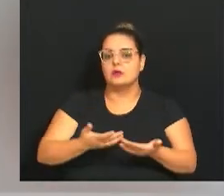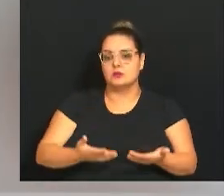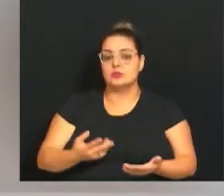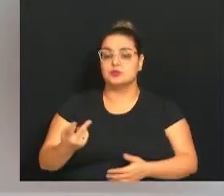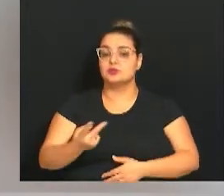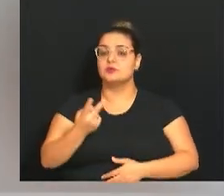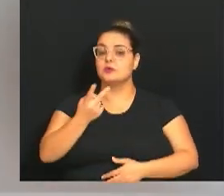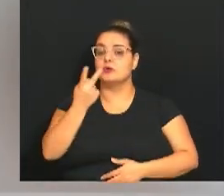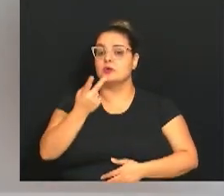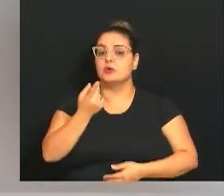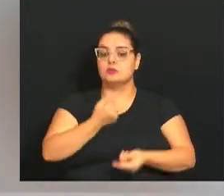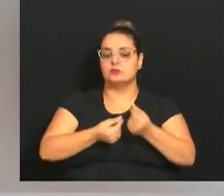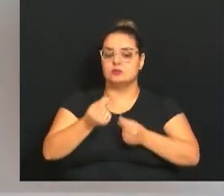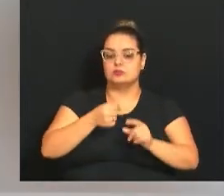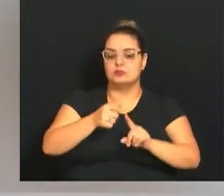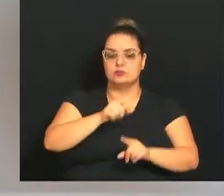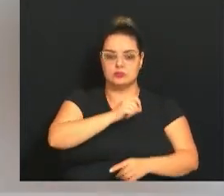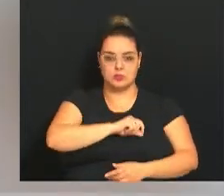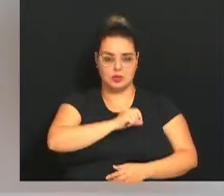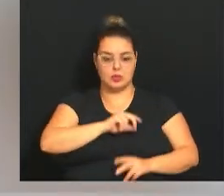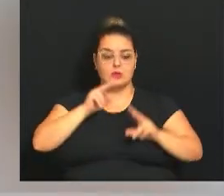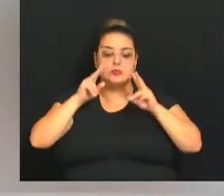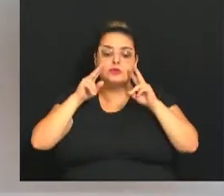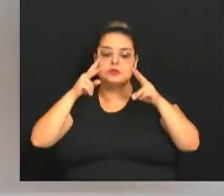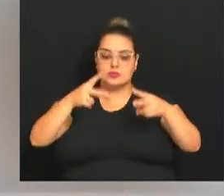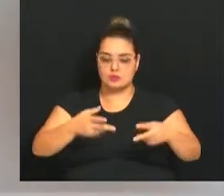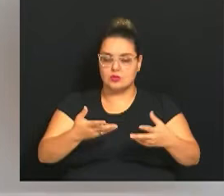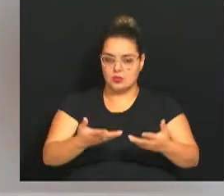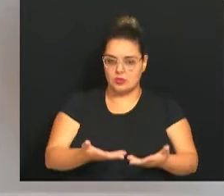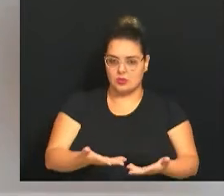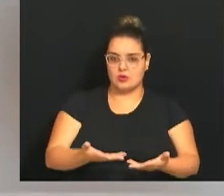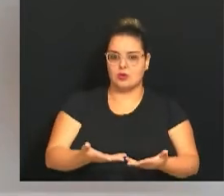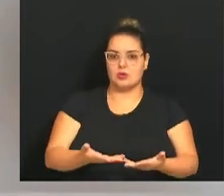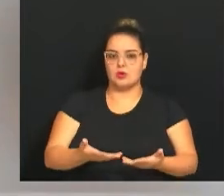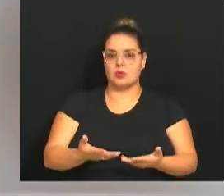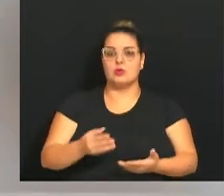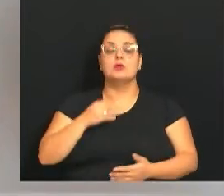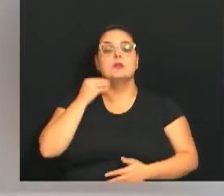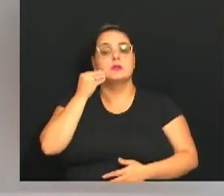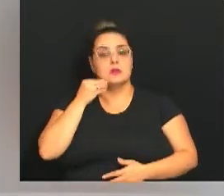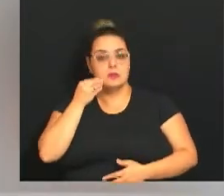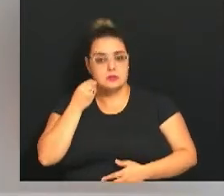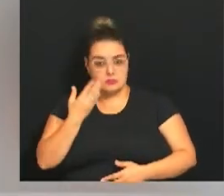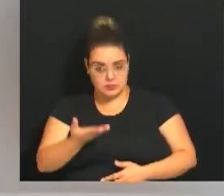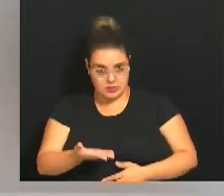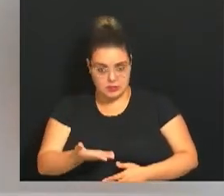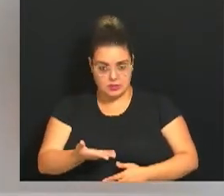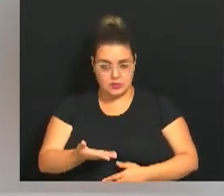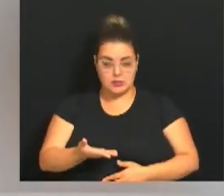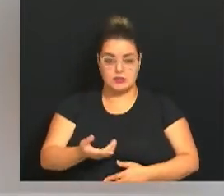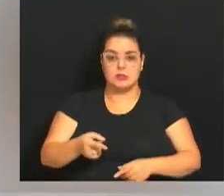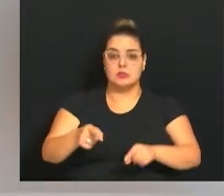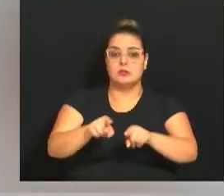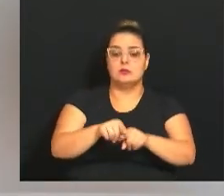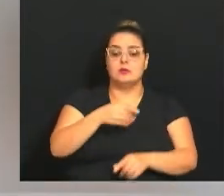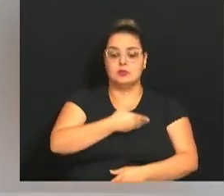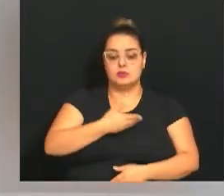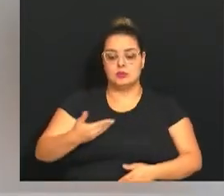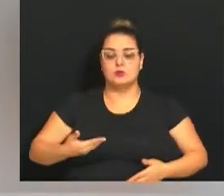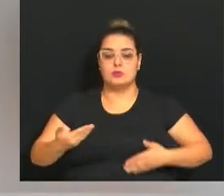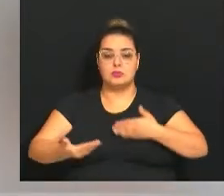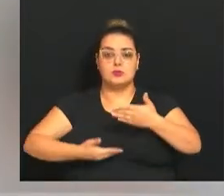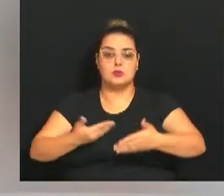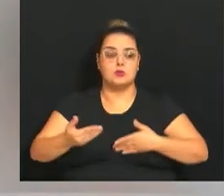valorização salarial e de reconhecimento da sua experiência, né? Tanto no serviço público, porque temos